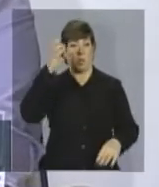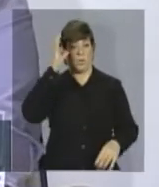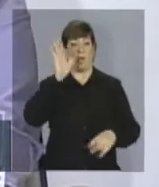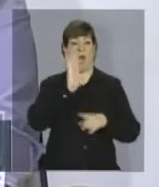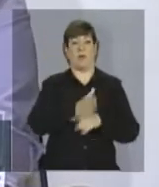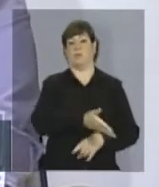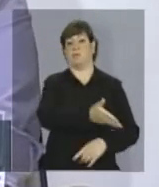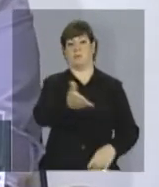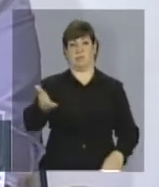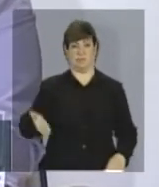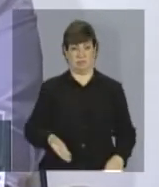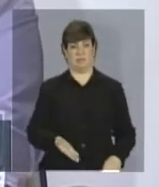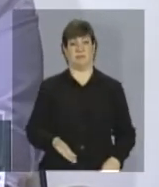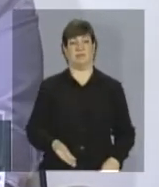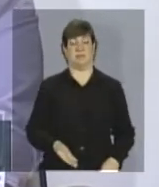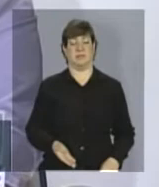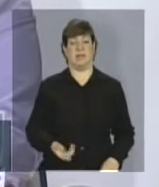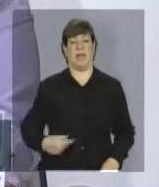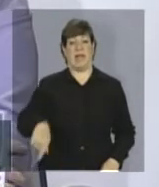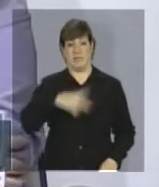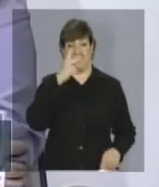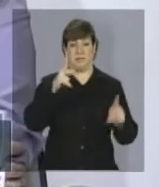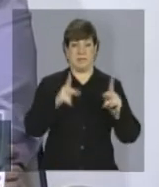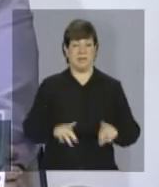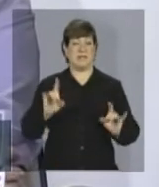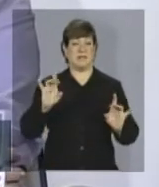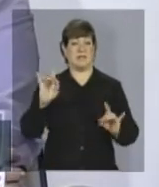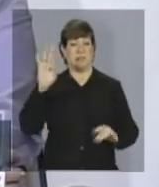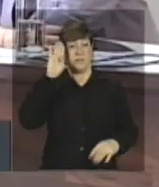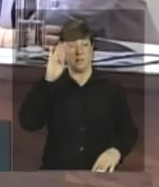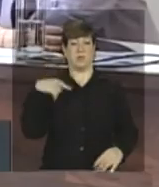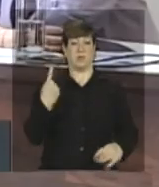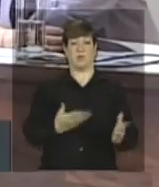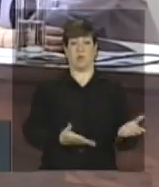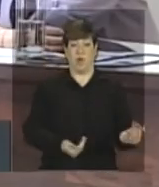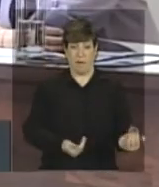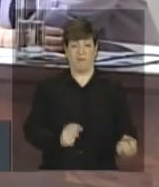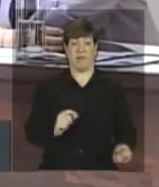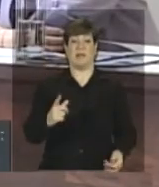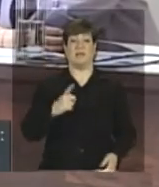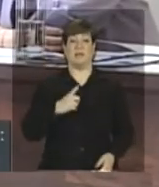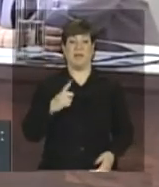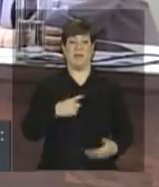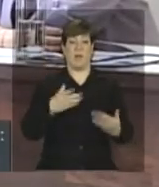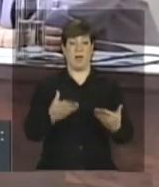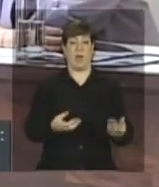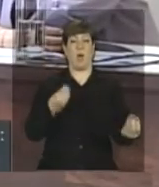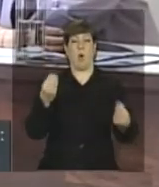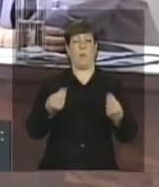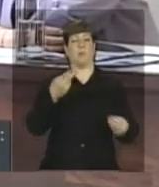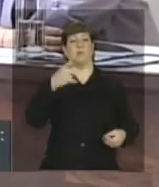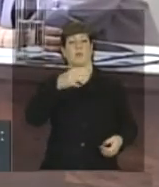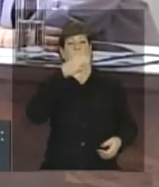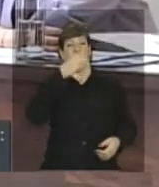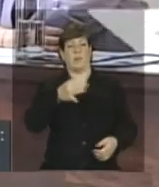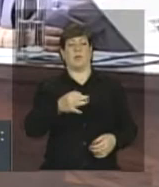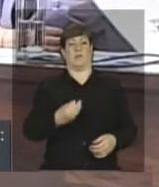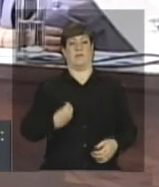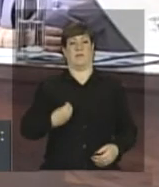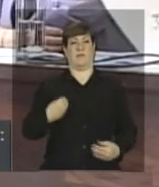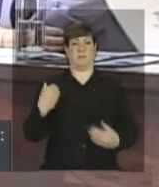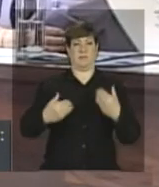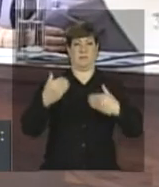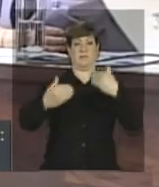as populações, e neste caso especialmente a população jovem, tenham aí como sua alternativa de construção de